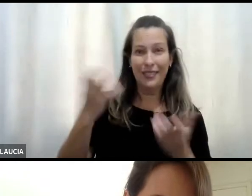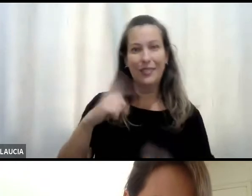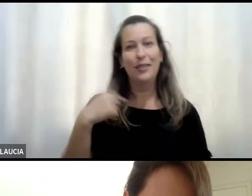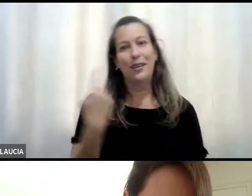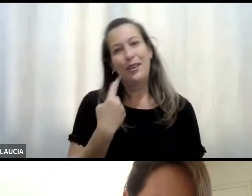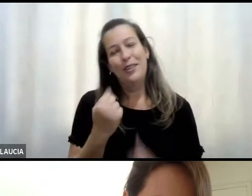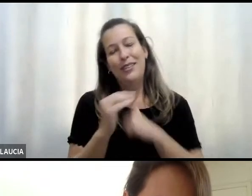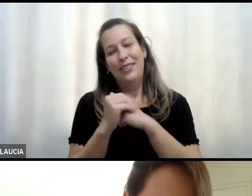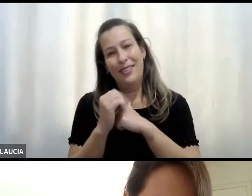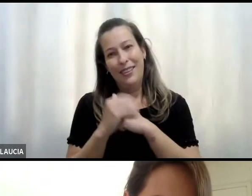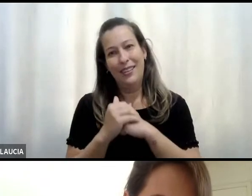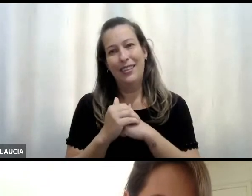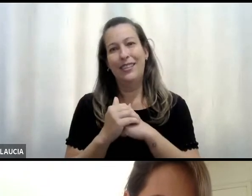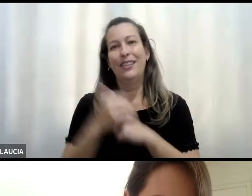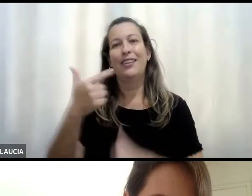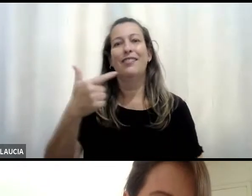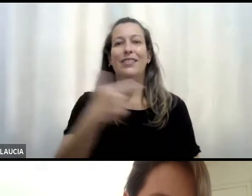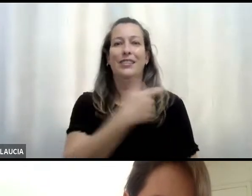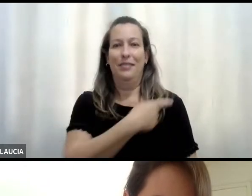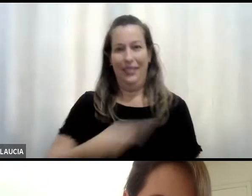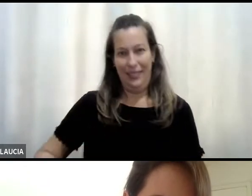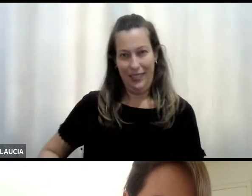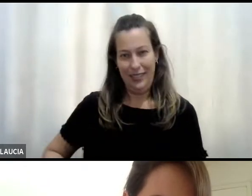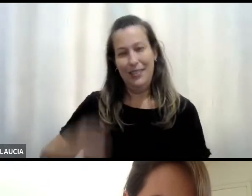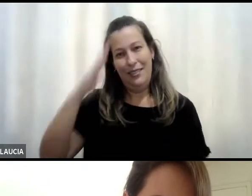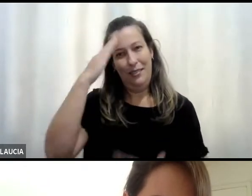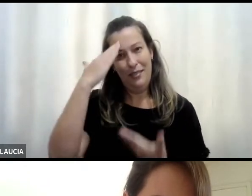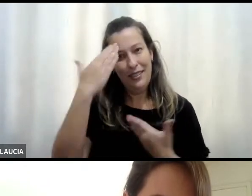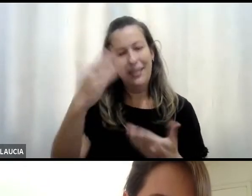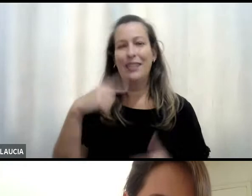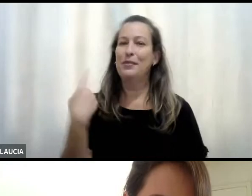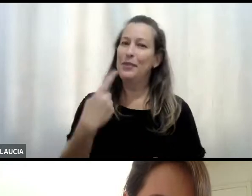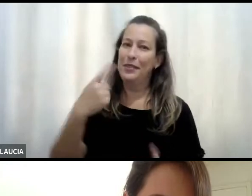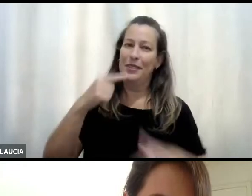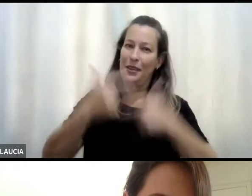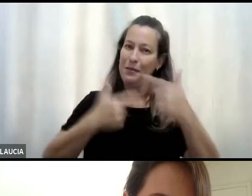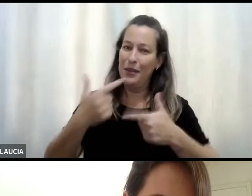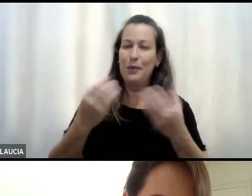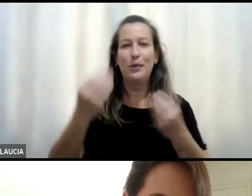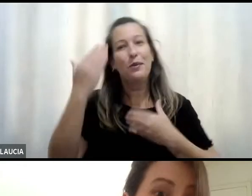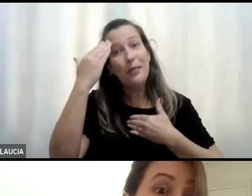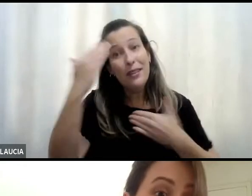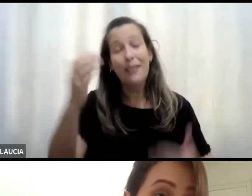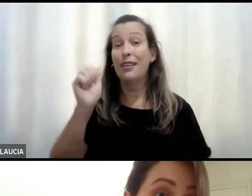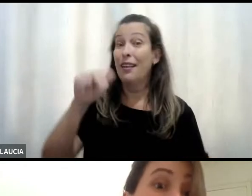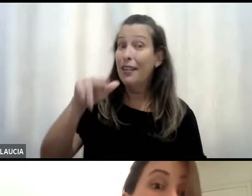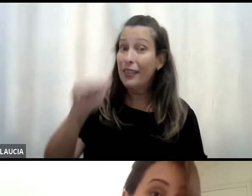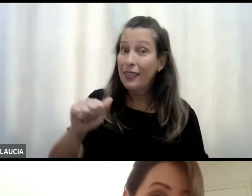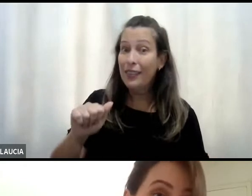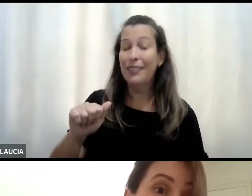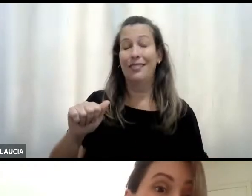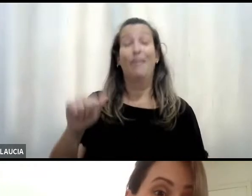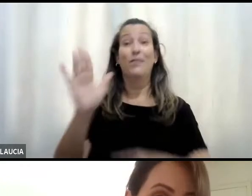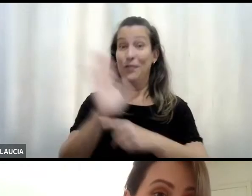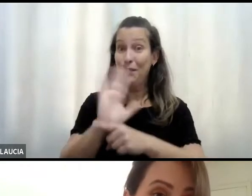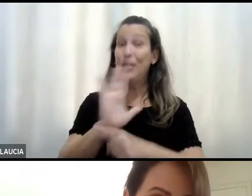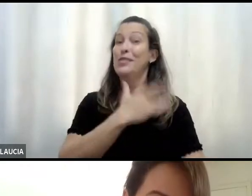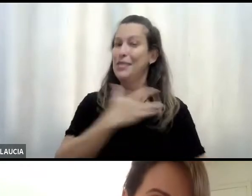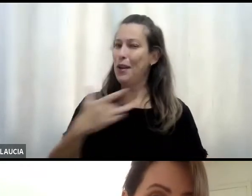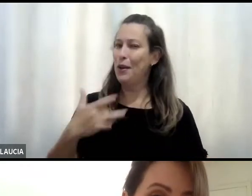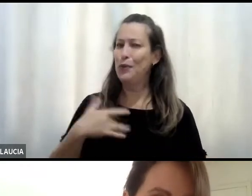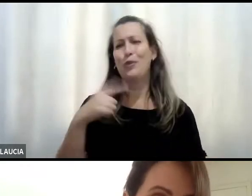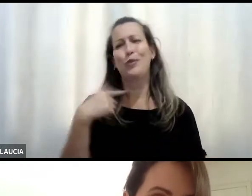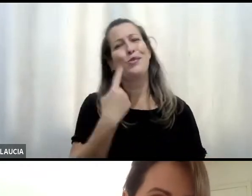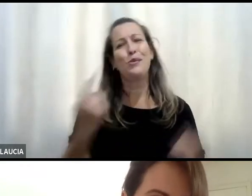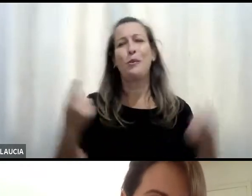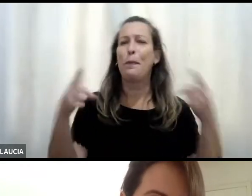Cristiane Vieira Machado, pela confiança também no nosso trabalho. Super obrigada, Ana Guiar, Vídeo Saúde, nossos parceiros